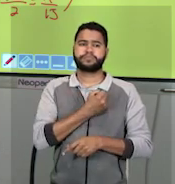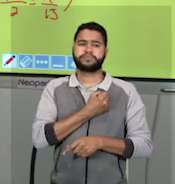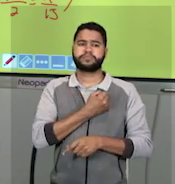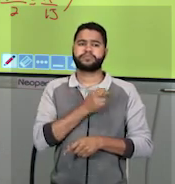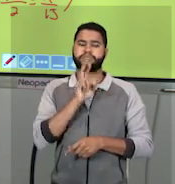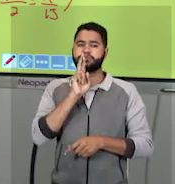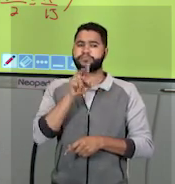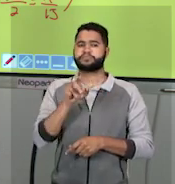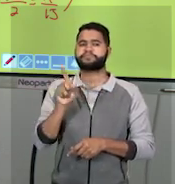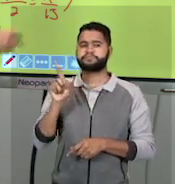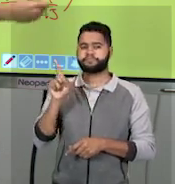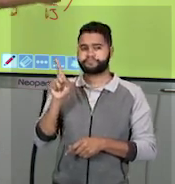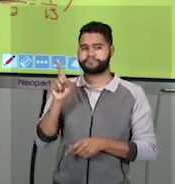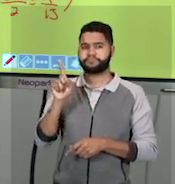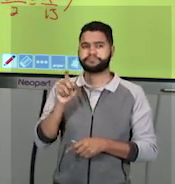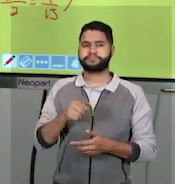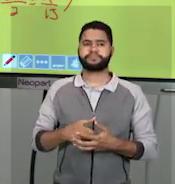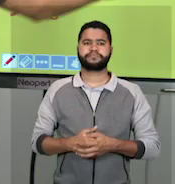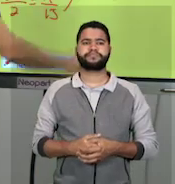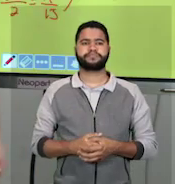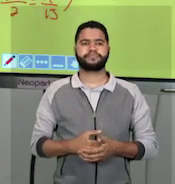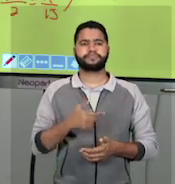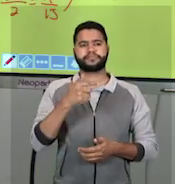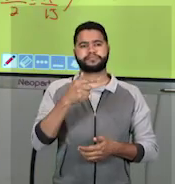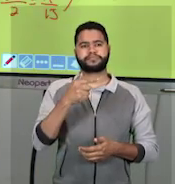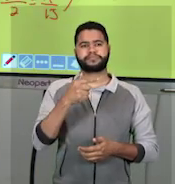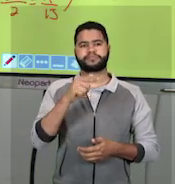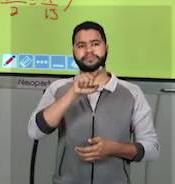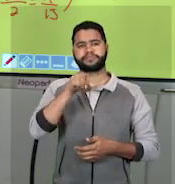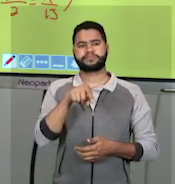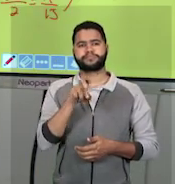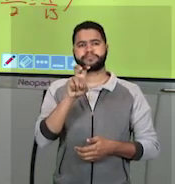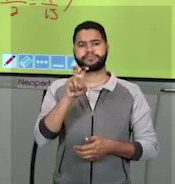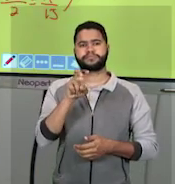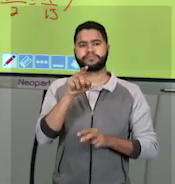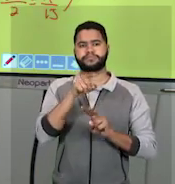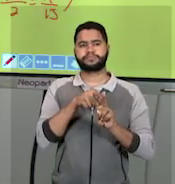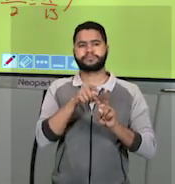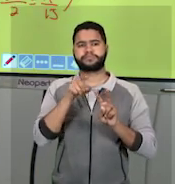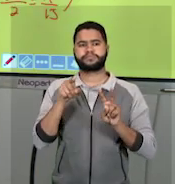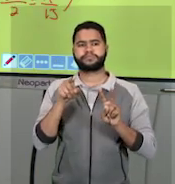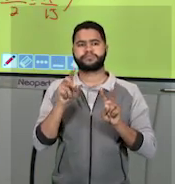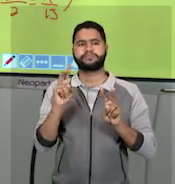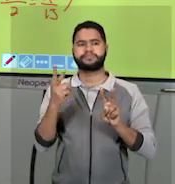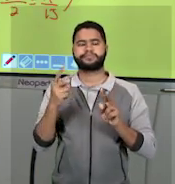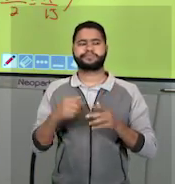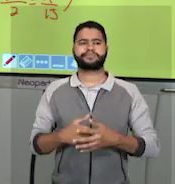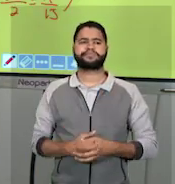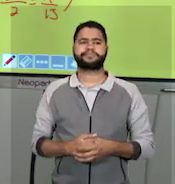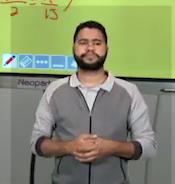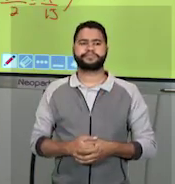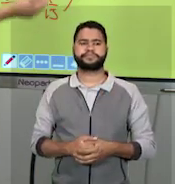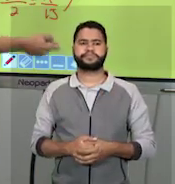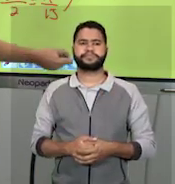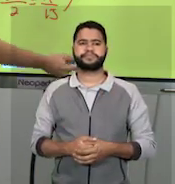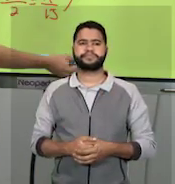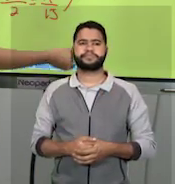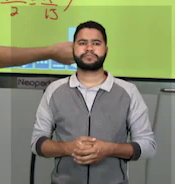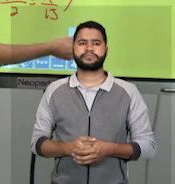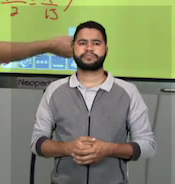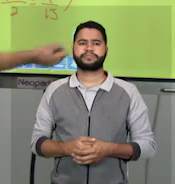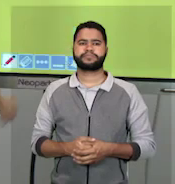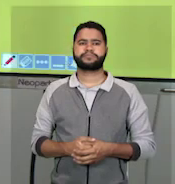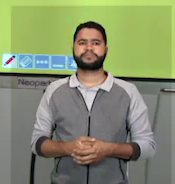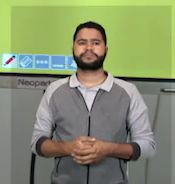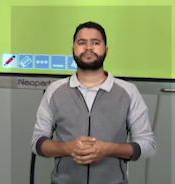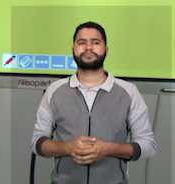essa é a resposta do meu exercício. 7,5 raiz de 2 na letra B de bola.